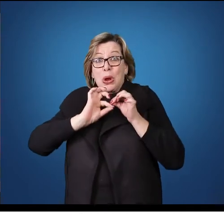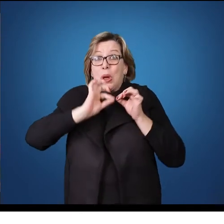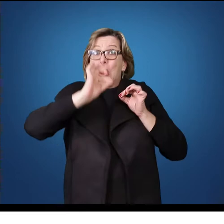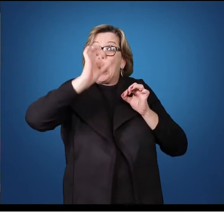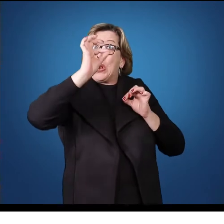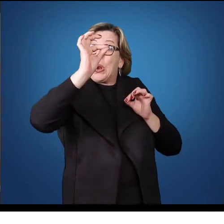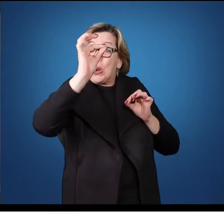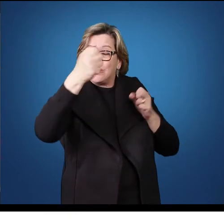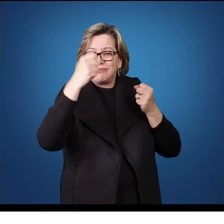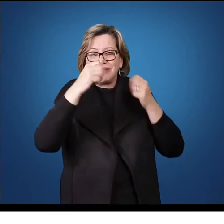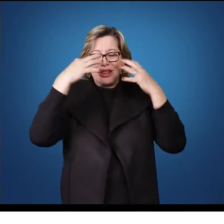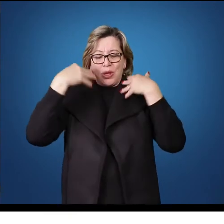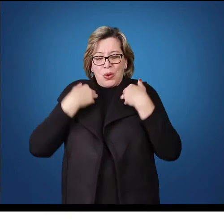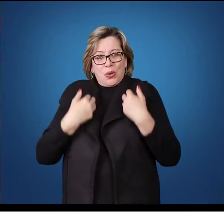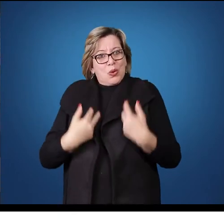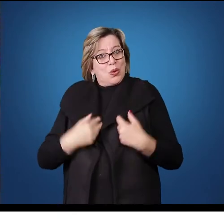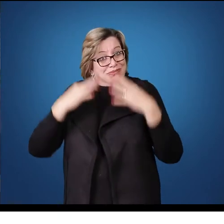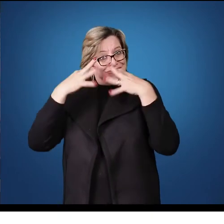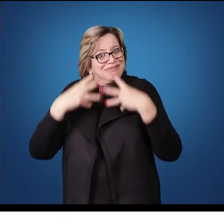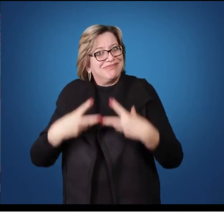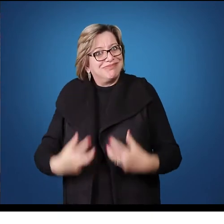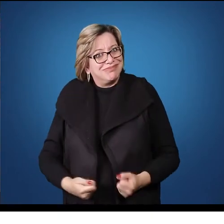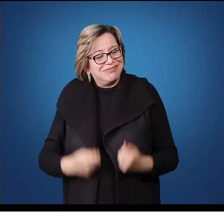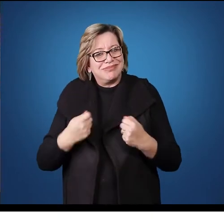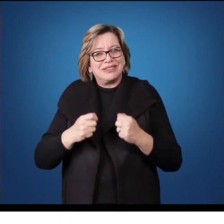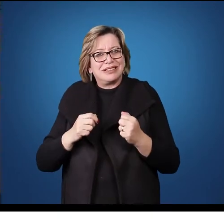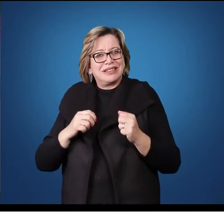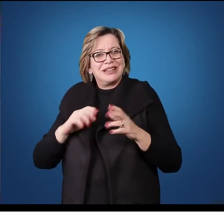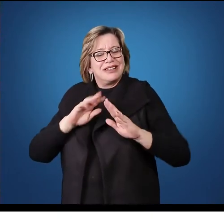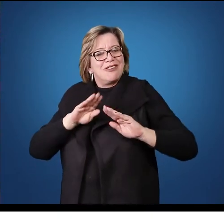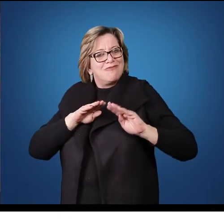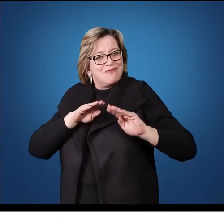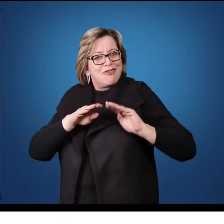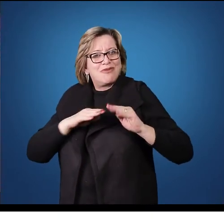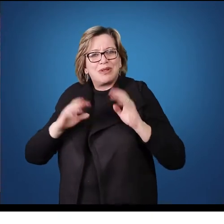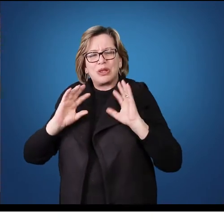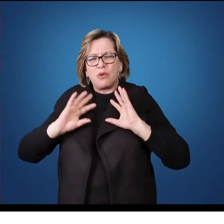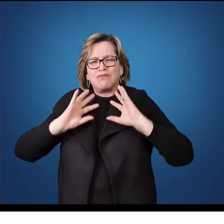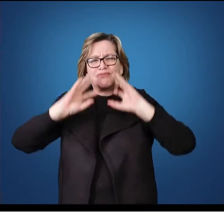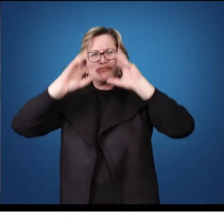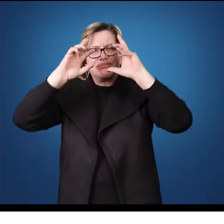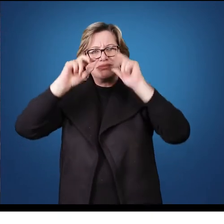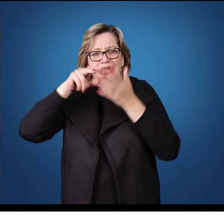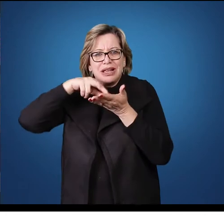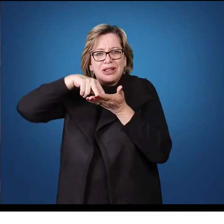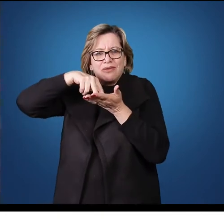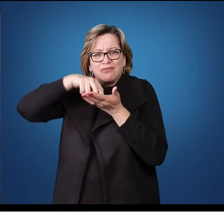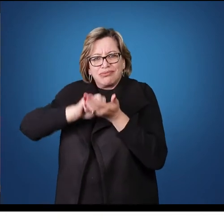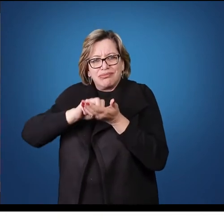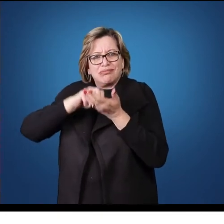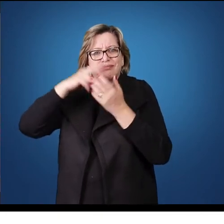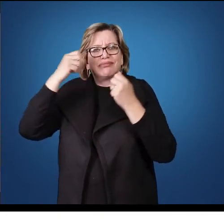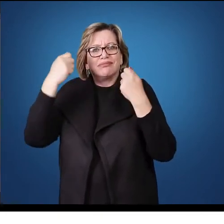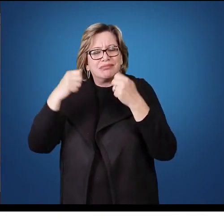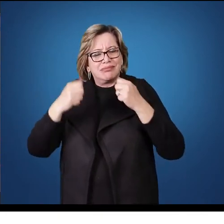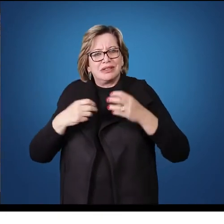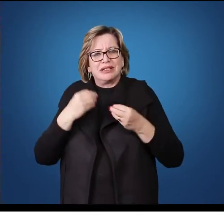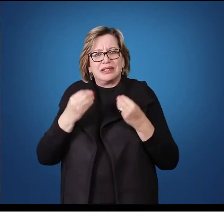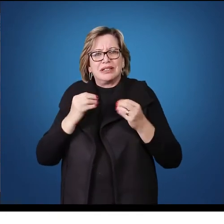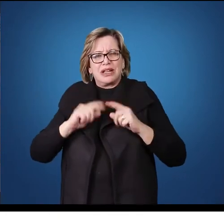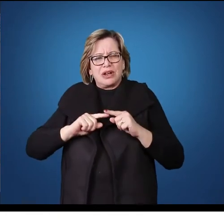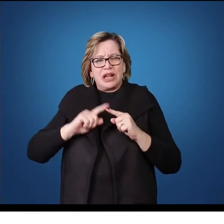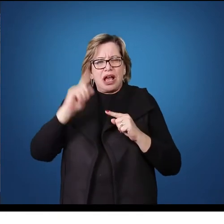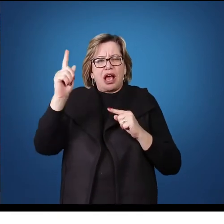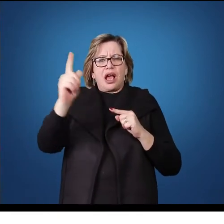todo o corpo e o tronco com o apoio das pernas. Então, o movimento vai fazer todo de toque, finalizando a frente. Vamos lá. Toquem